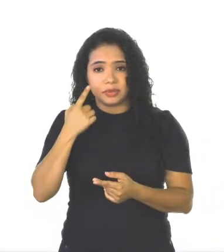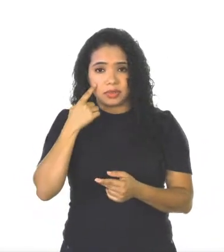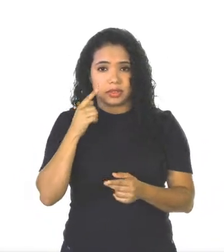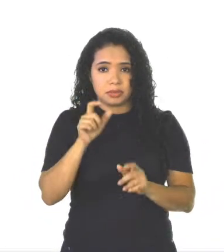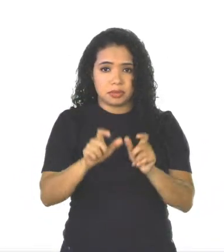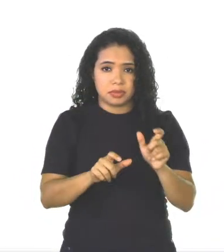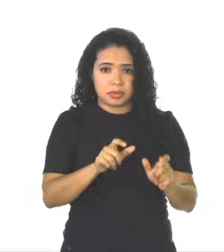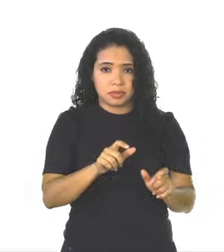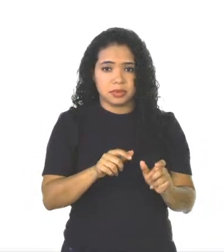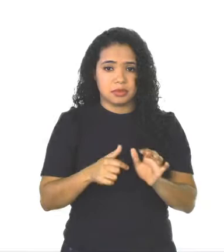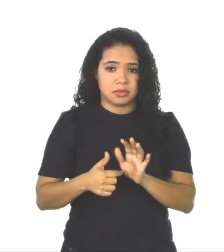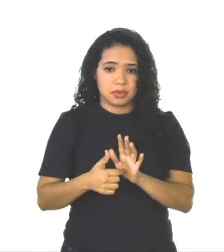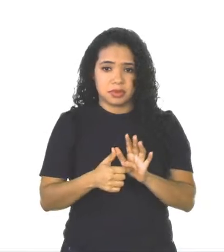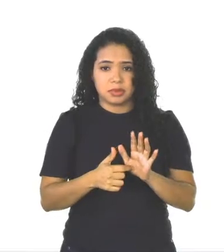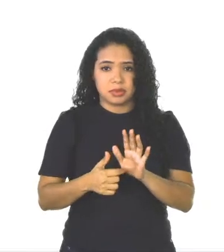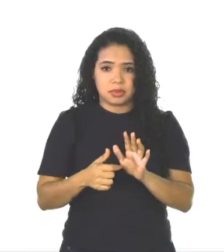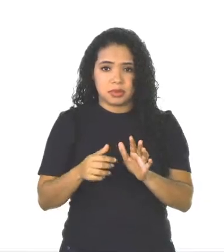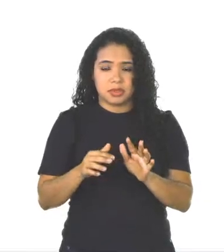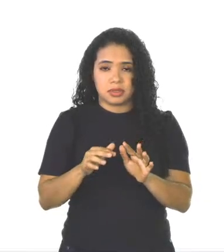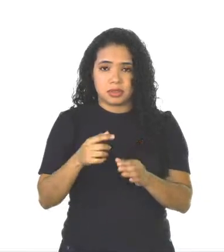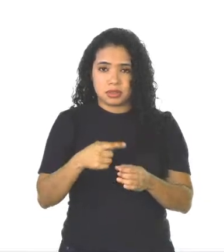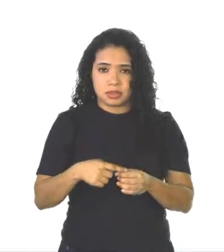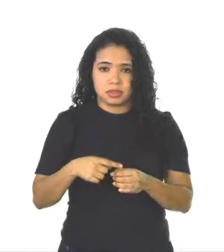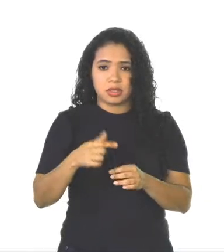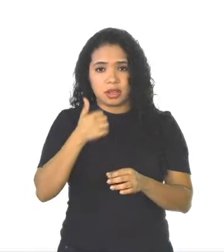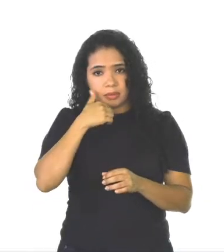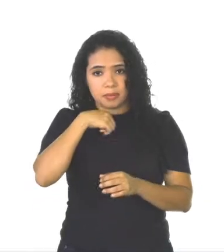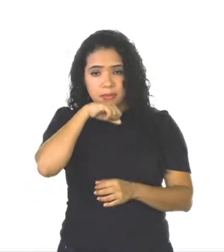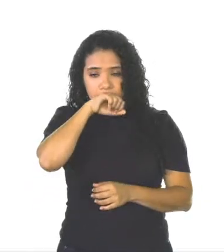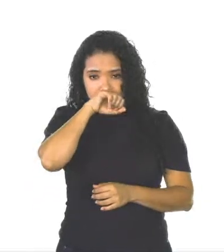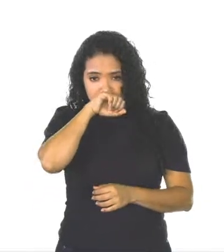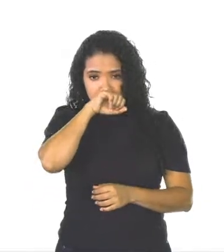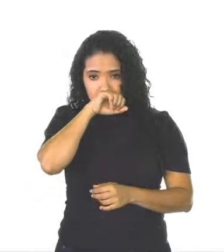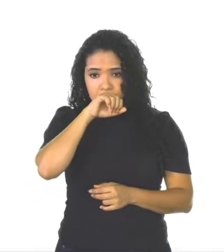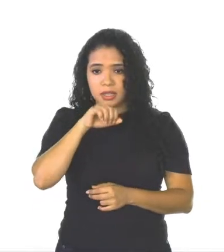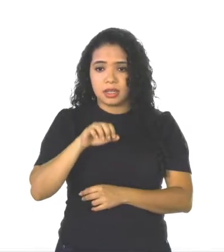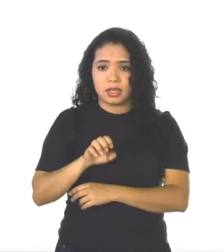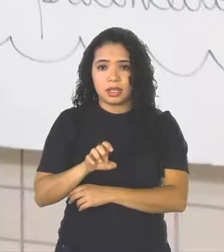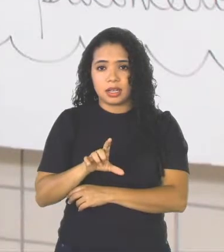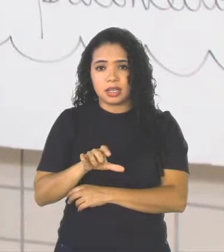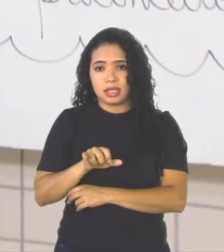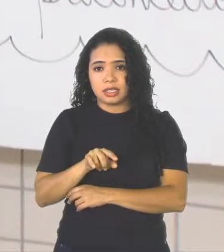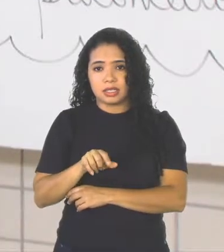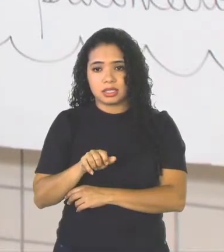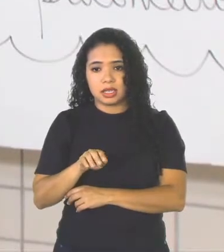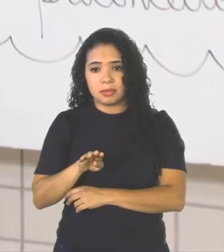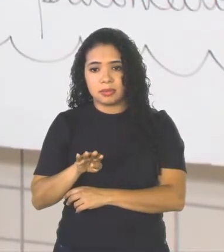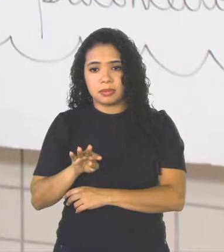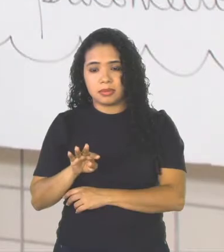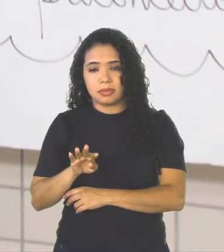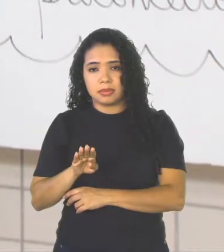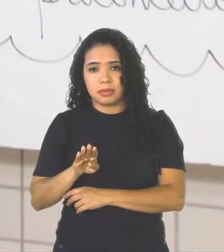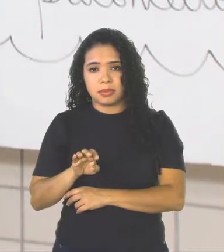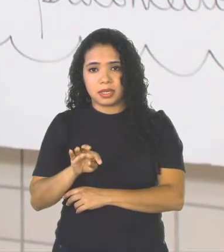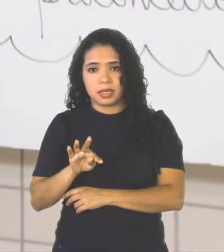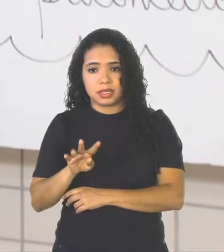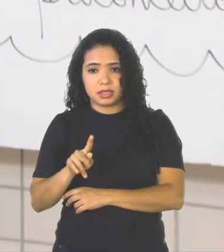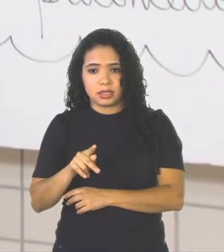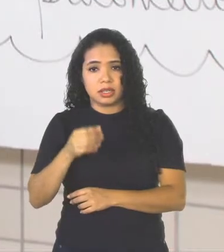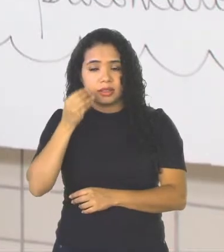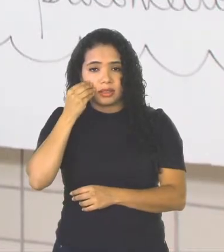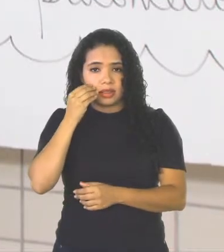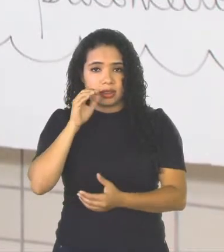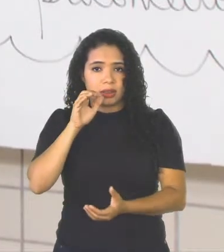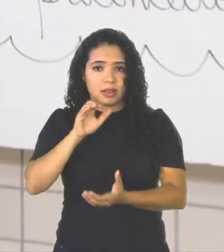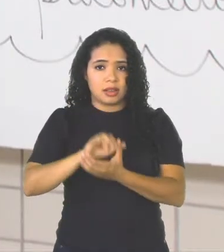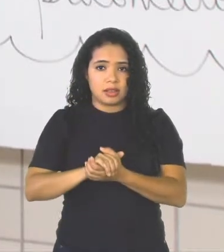que aparecem lá na cidade, e que a mãe de Elizabeth, das 5 filhas, vai tentar casar,